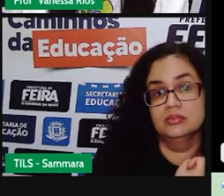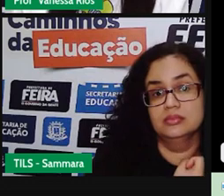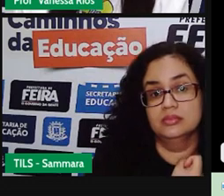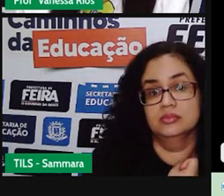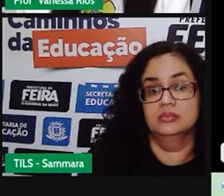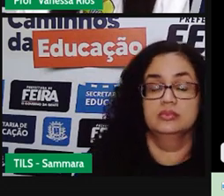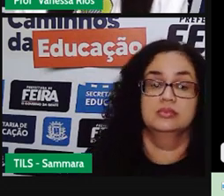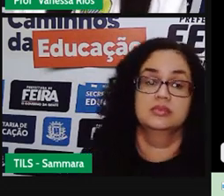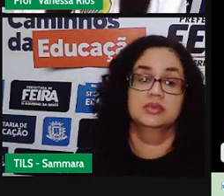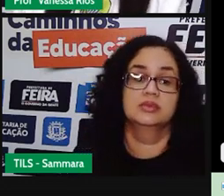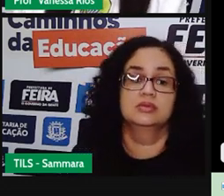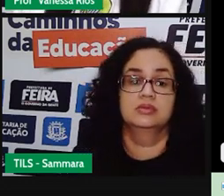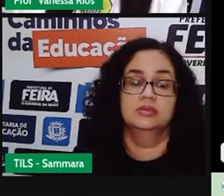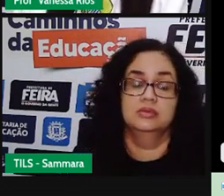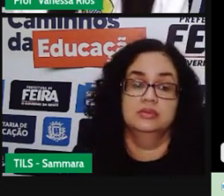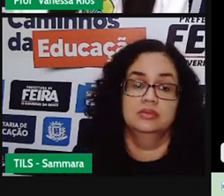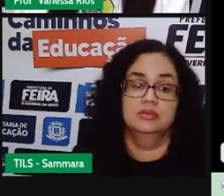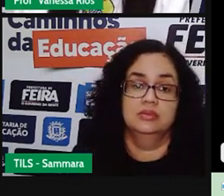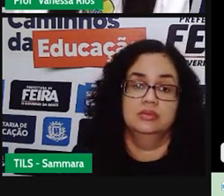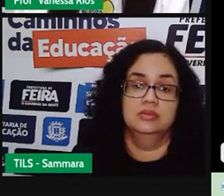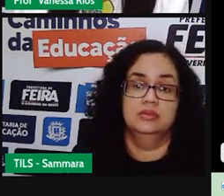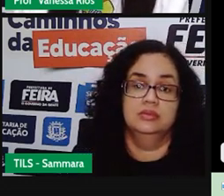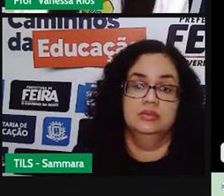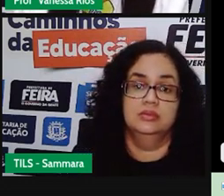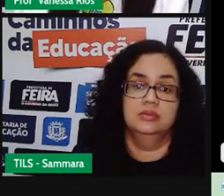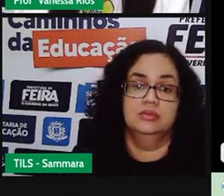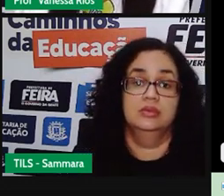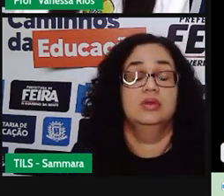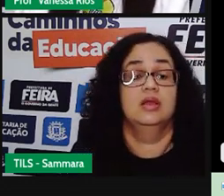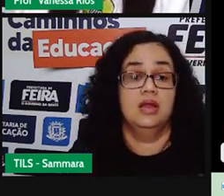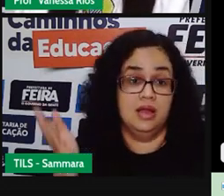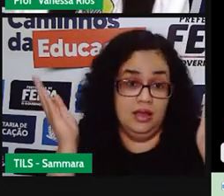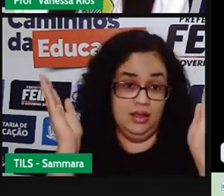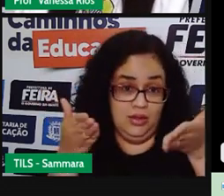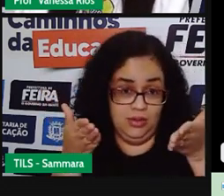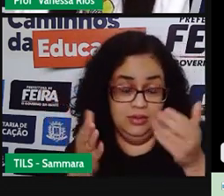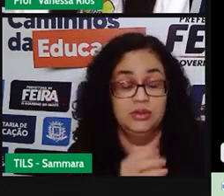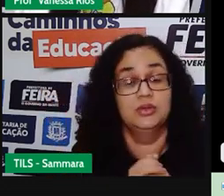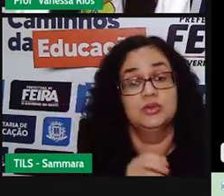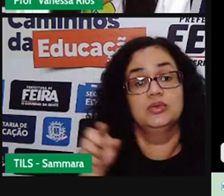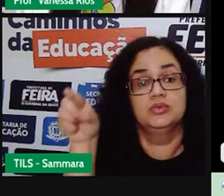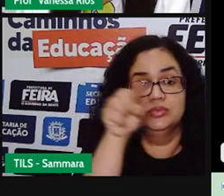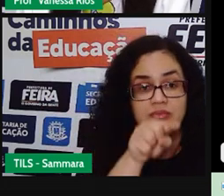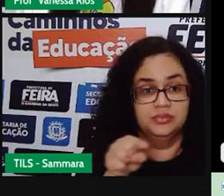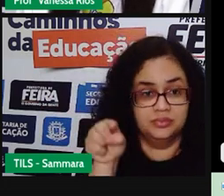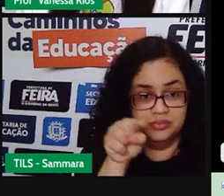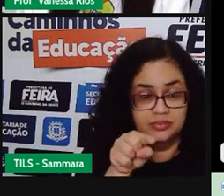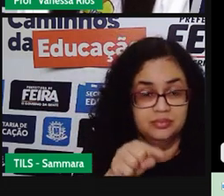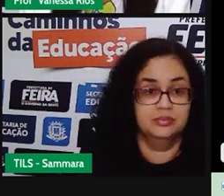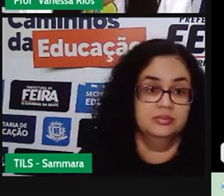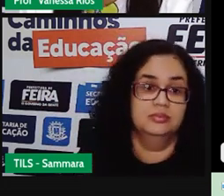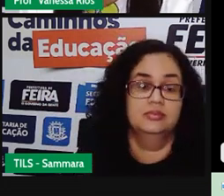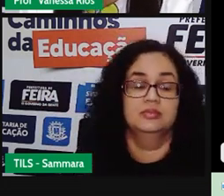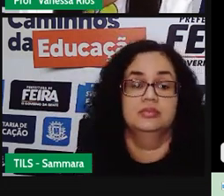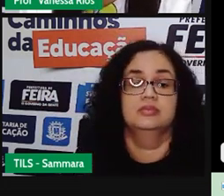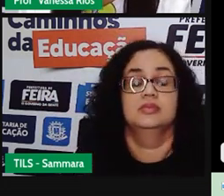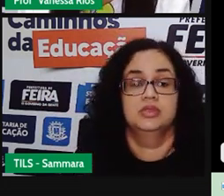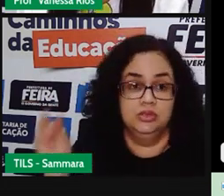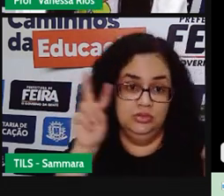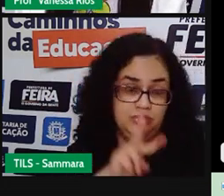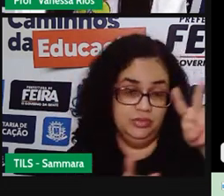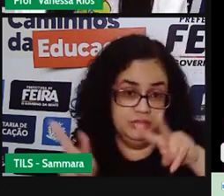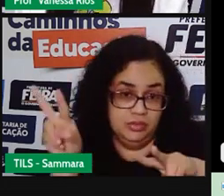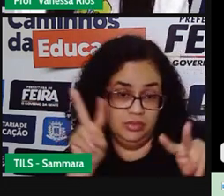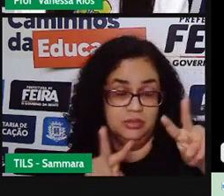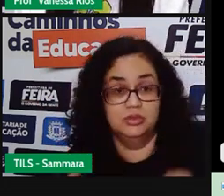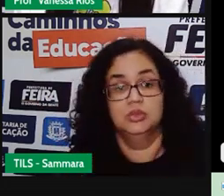E aí, agora é com você. Observe aí, ó, os poemas para fazer leitura, faça a leitura desses poemas,